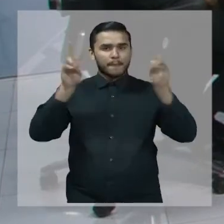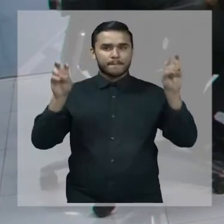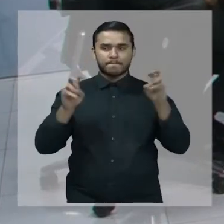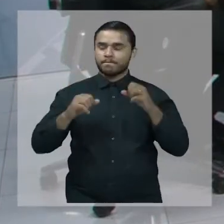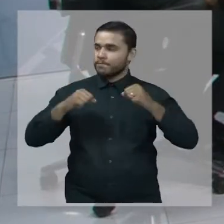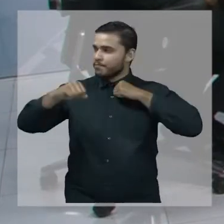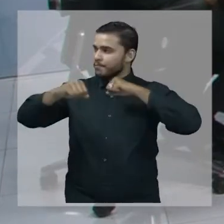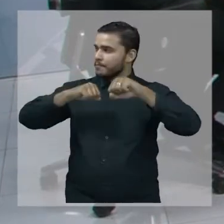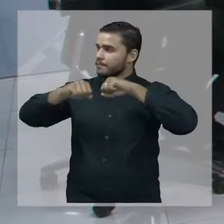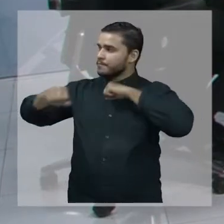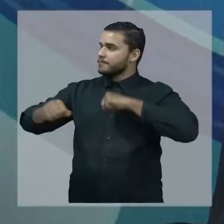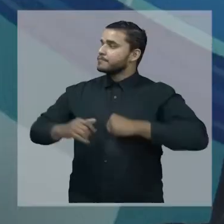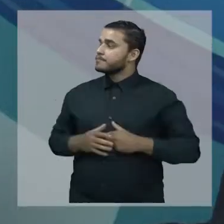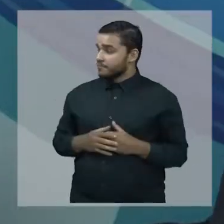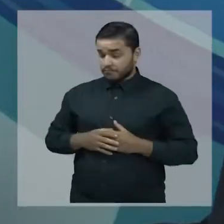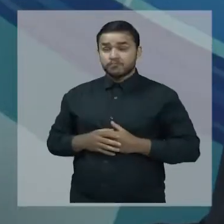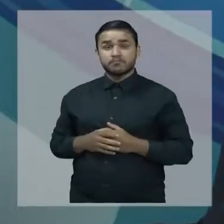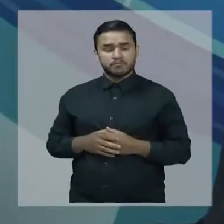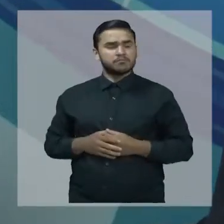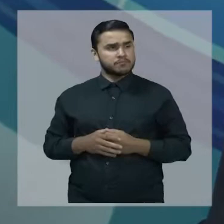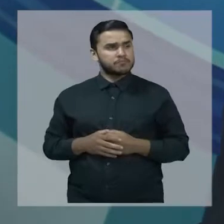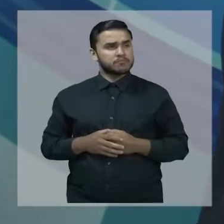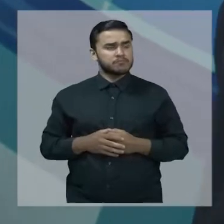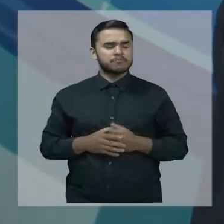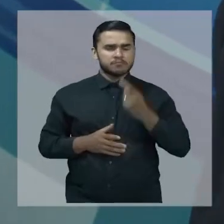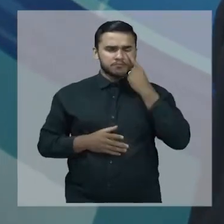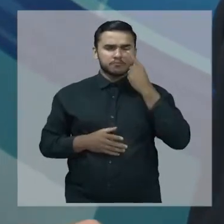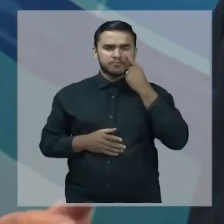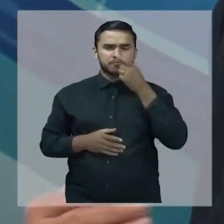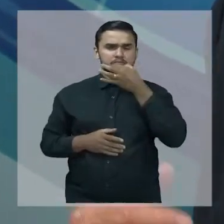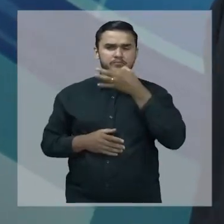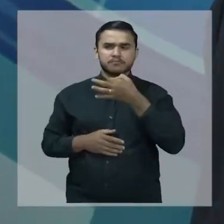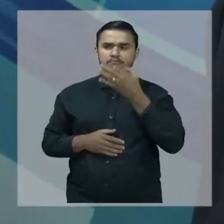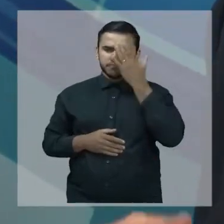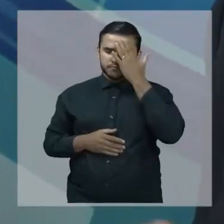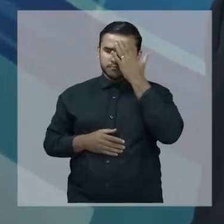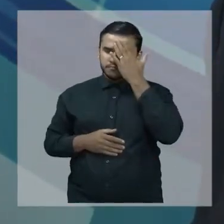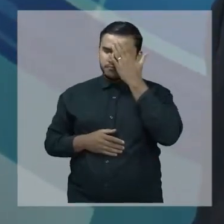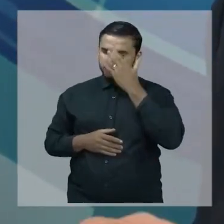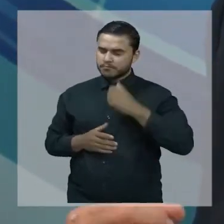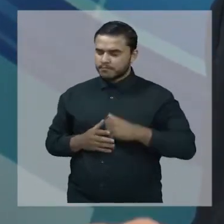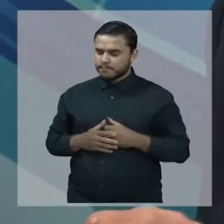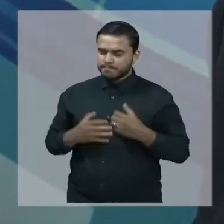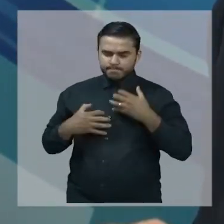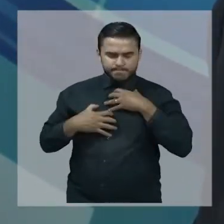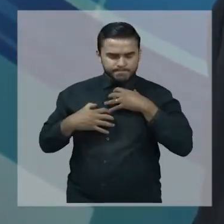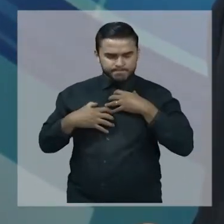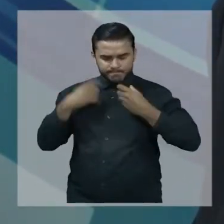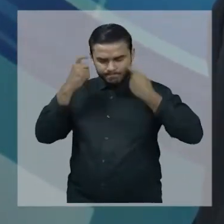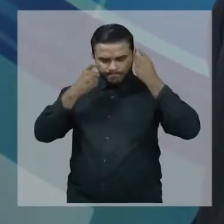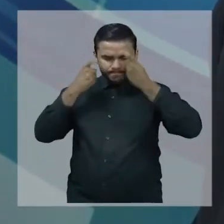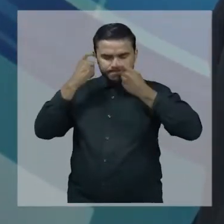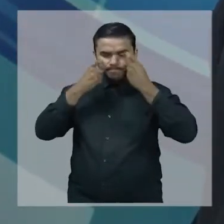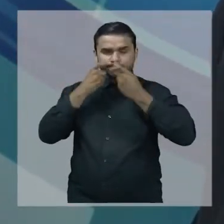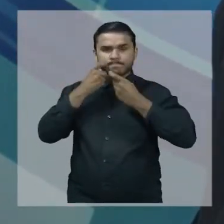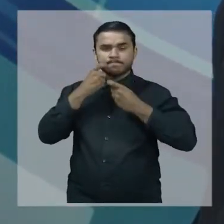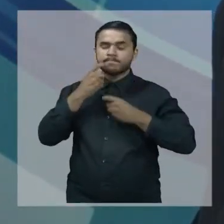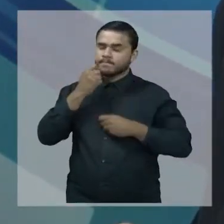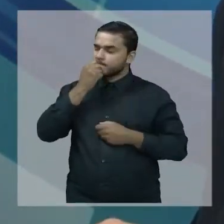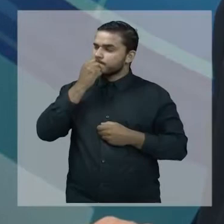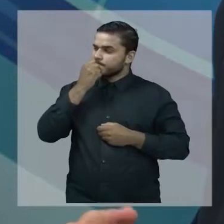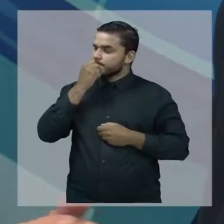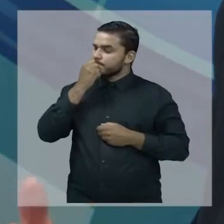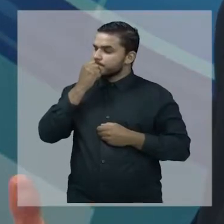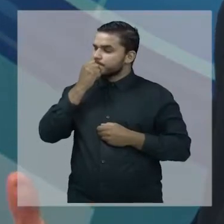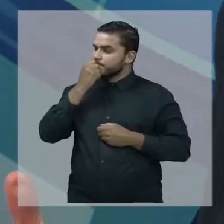destacar o tema que está em debate, porque realmente é algo que me preocupa profundamente. E, além de mais,